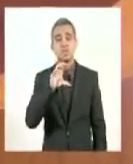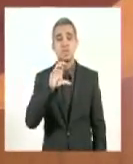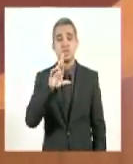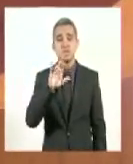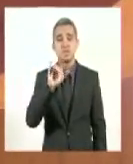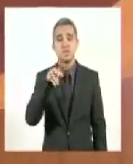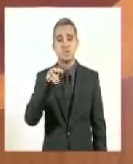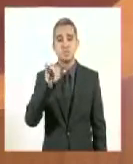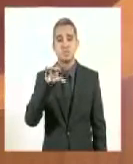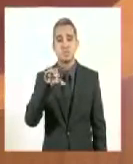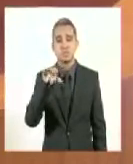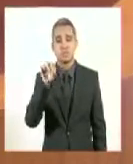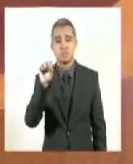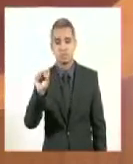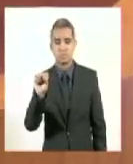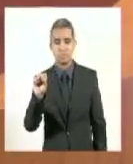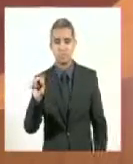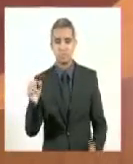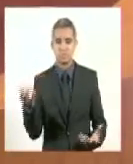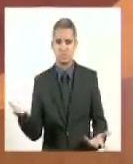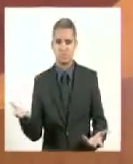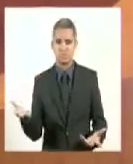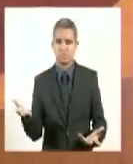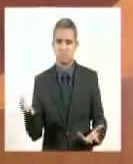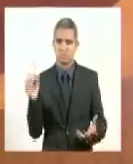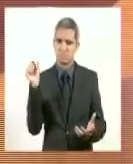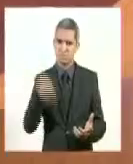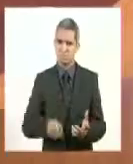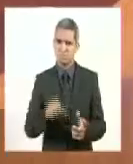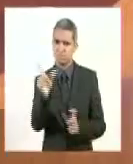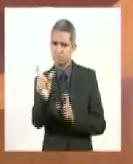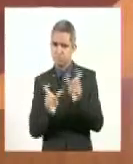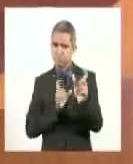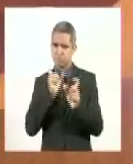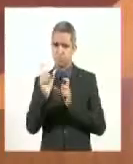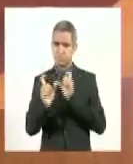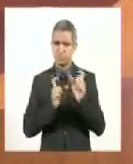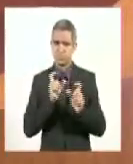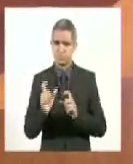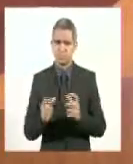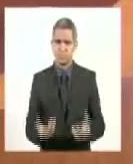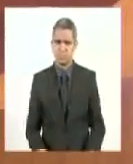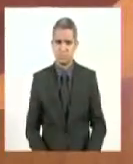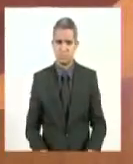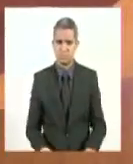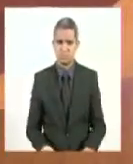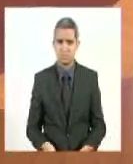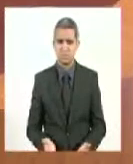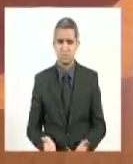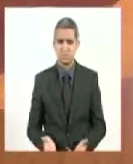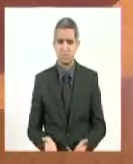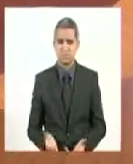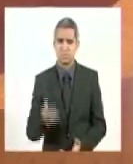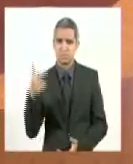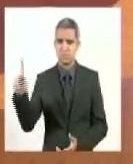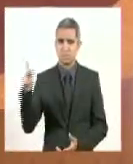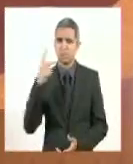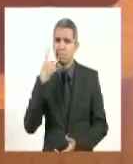palavras. Agora, disse sim a relação do seu pai com Flávio